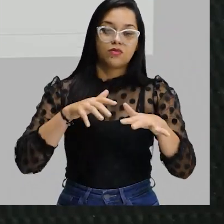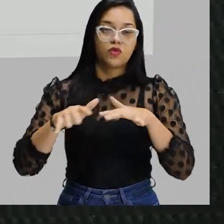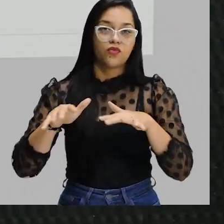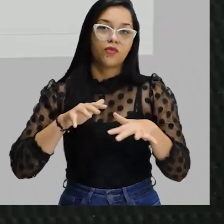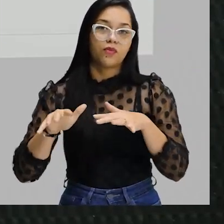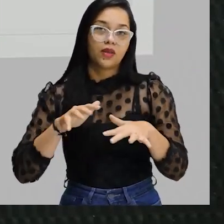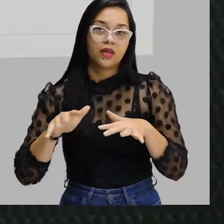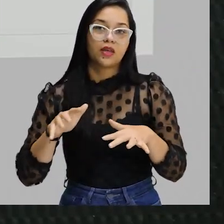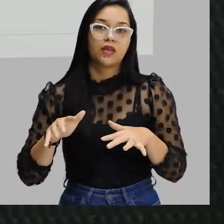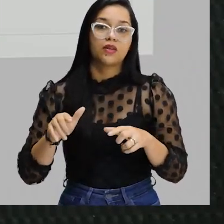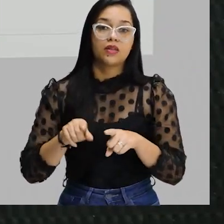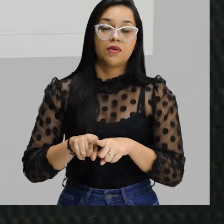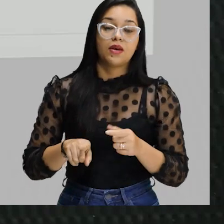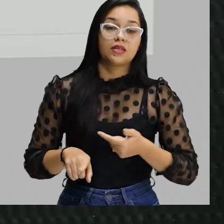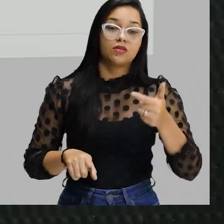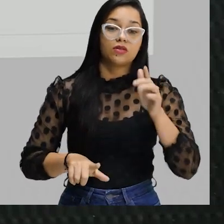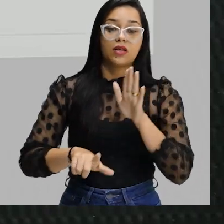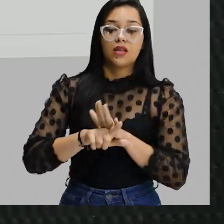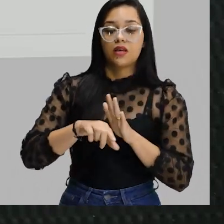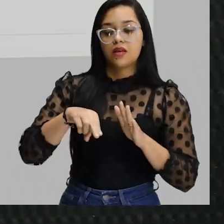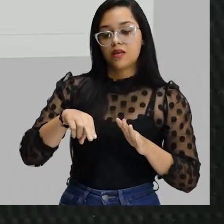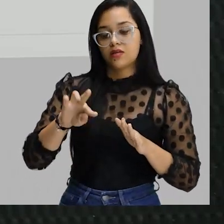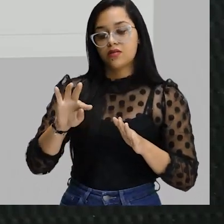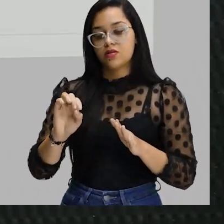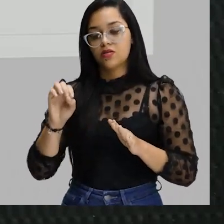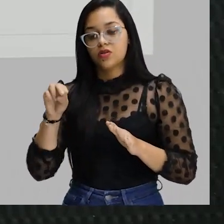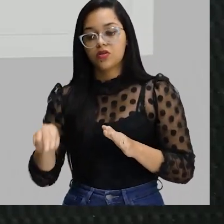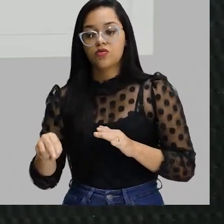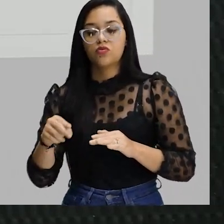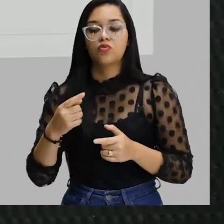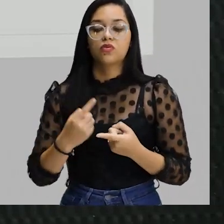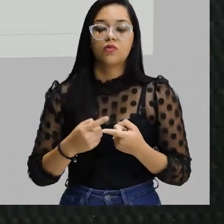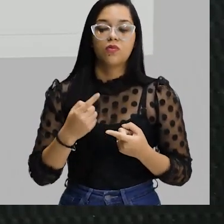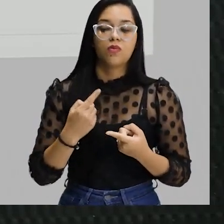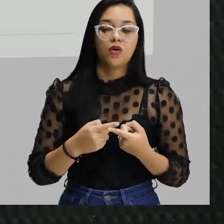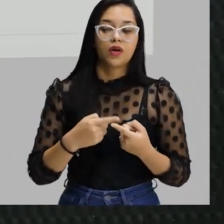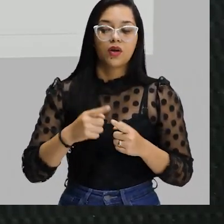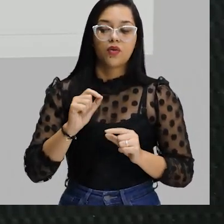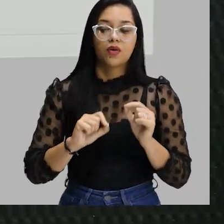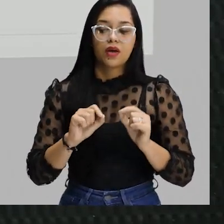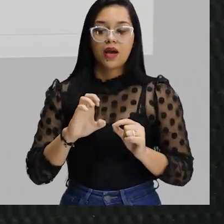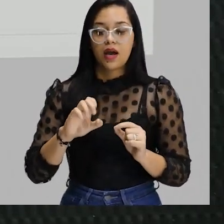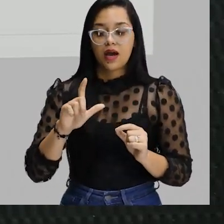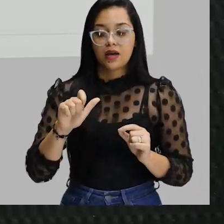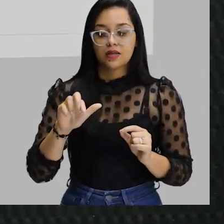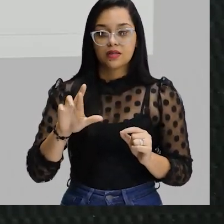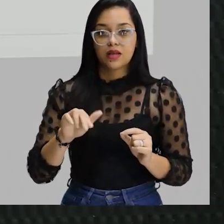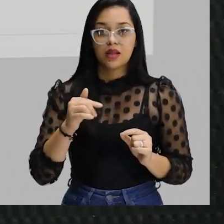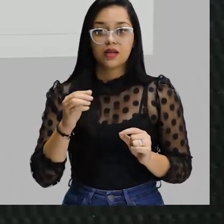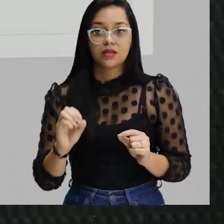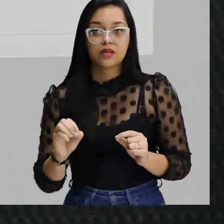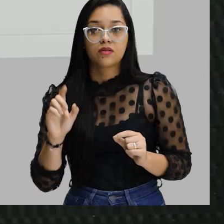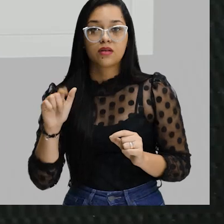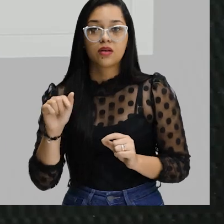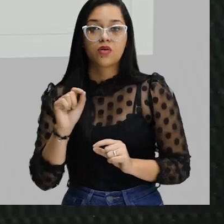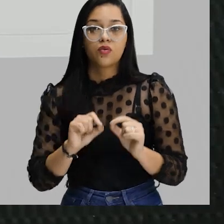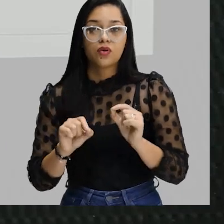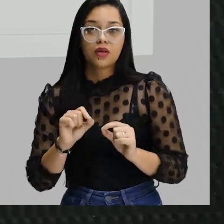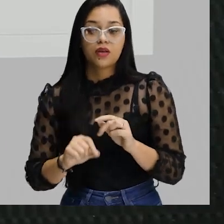movimento uniformemente variado e a segunda lei de Newton, certo? Ou seja, a aceleração, que é o que